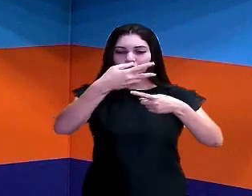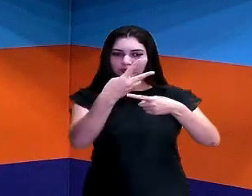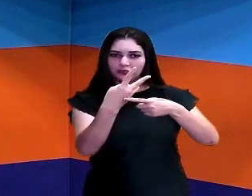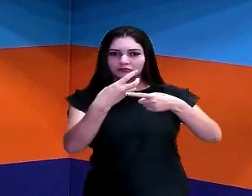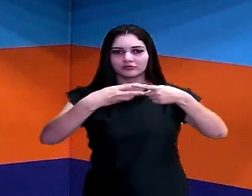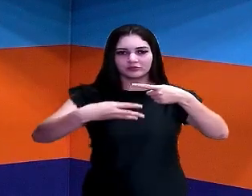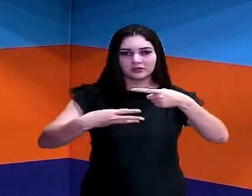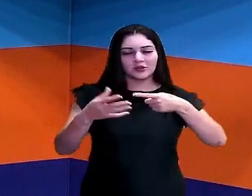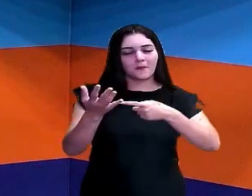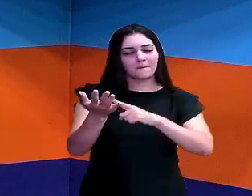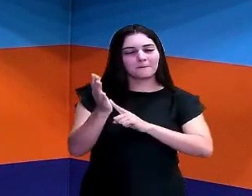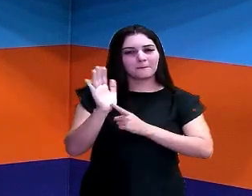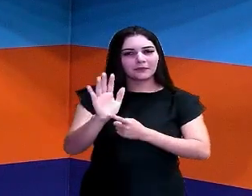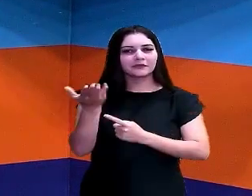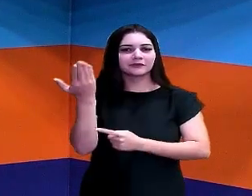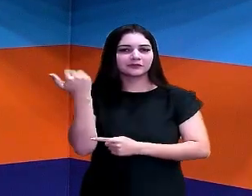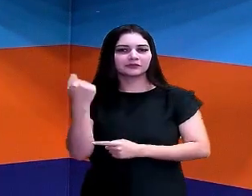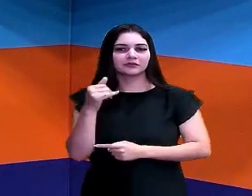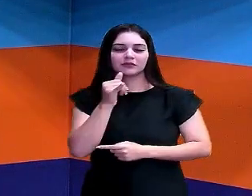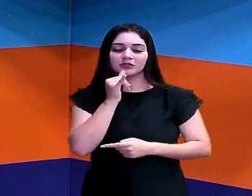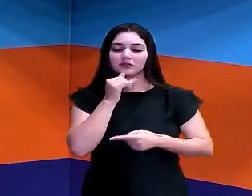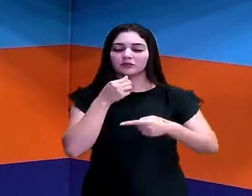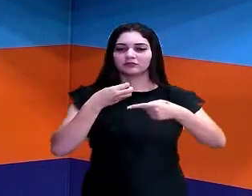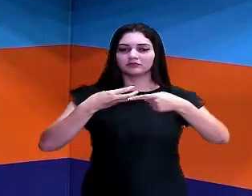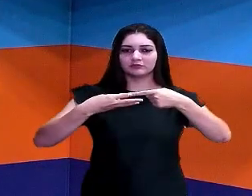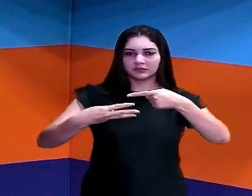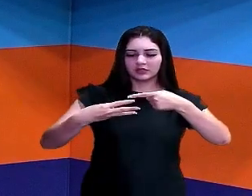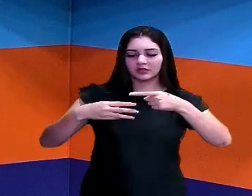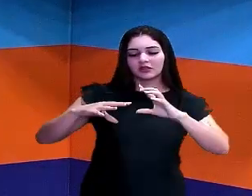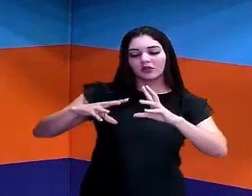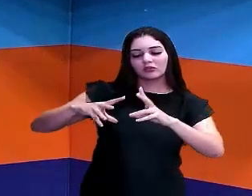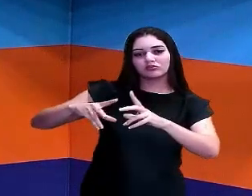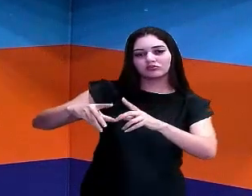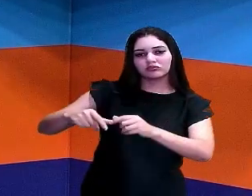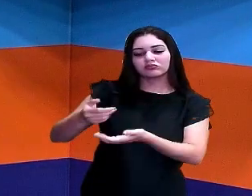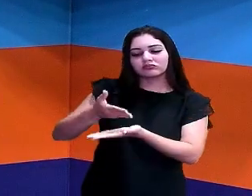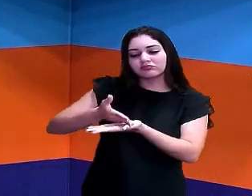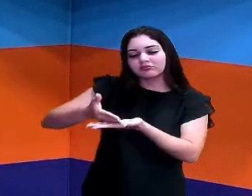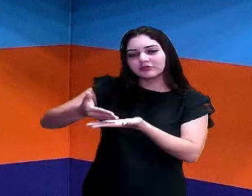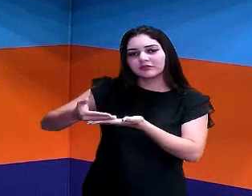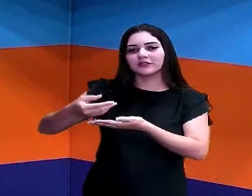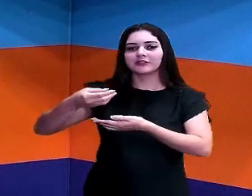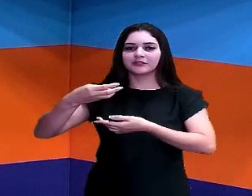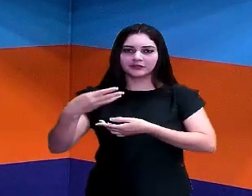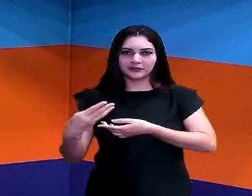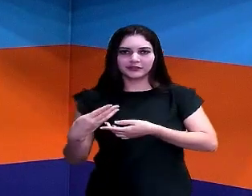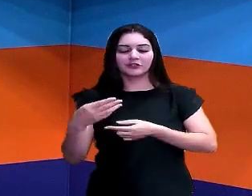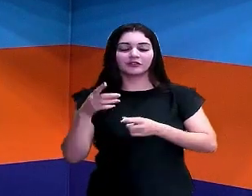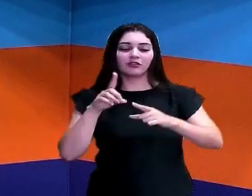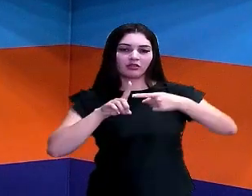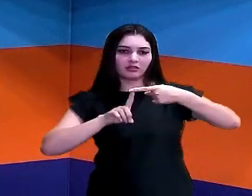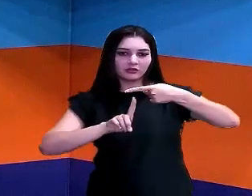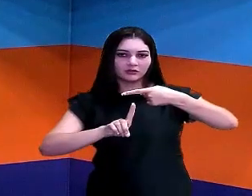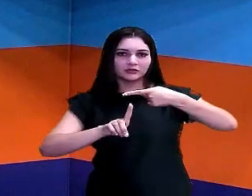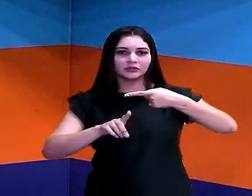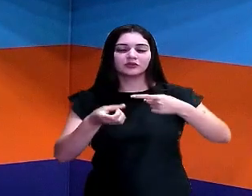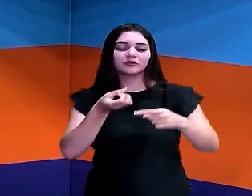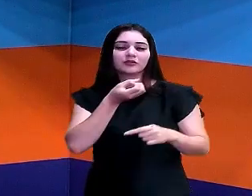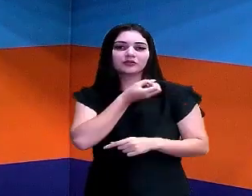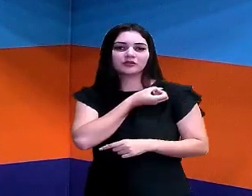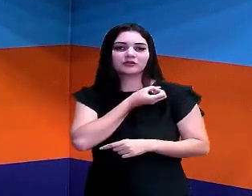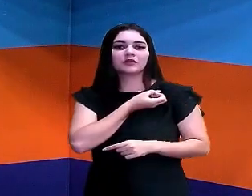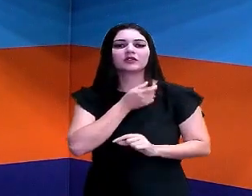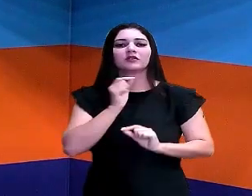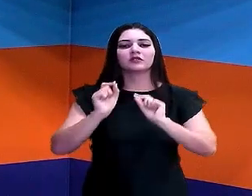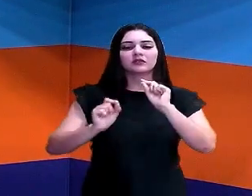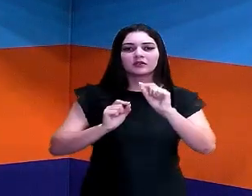slide anterior. Então, 3 é o todo dividido em 3 partes, né, que está no denominador. E o